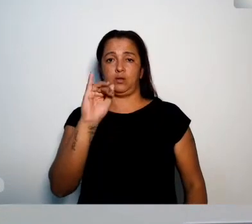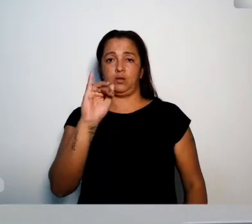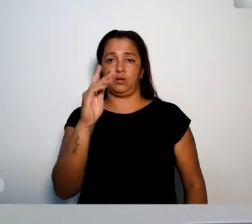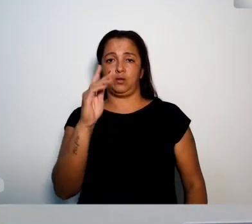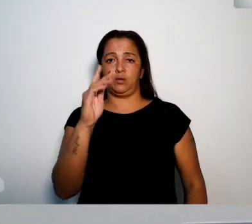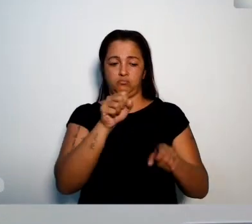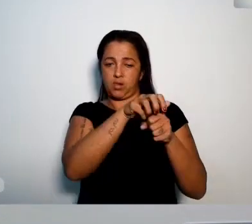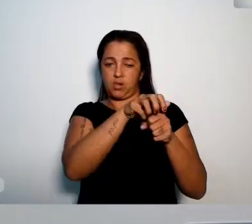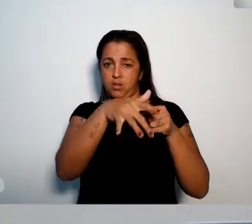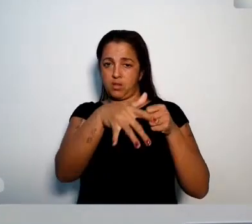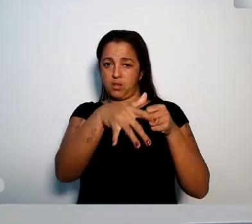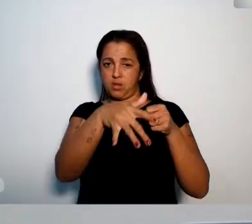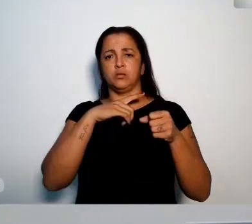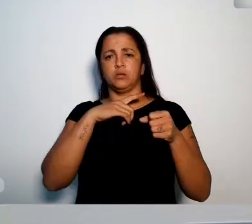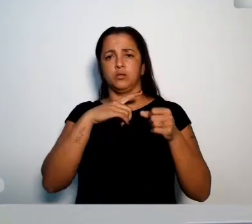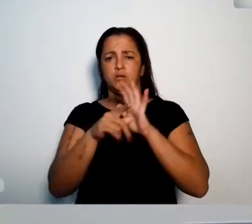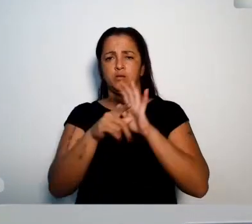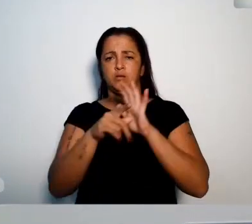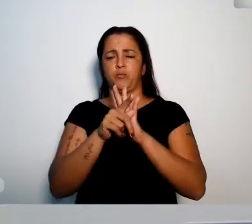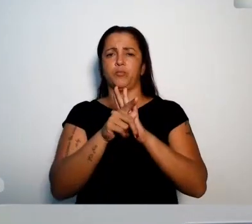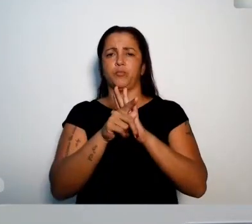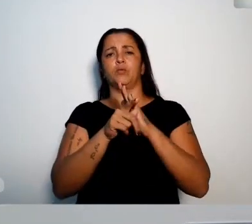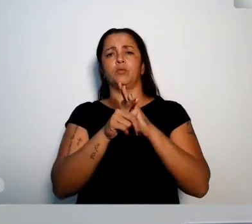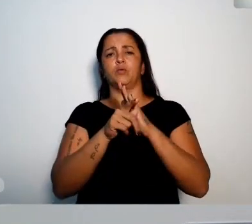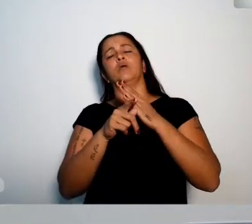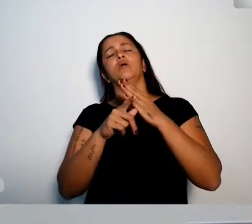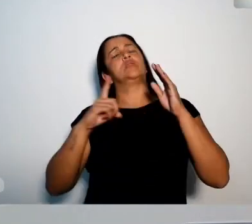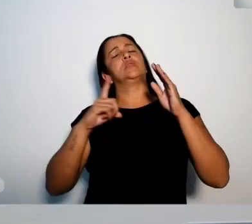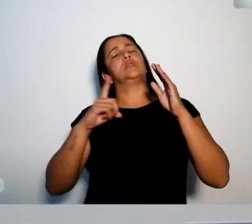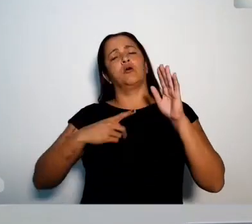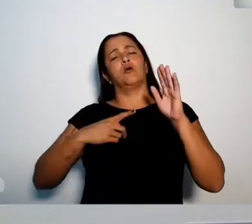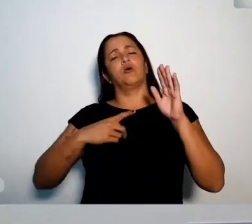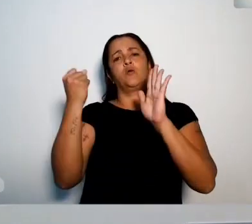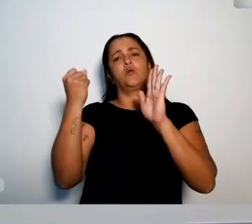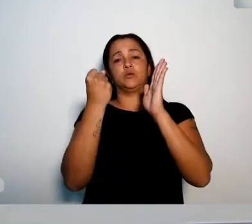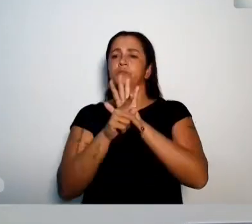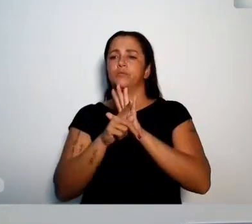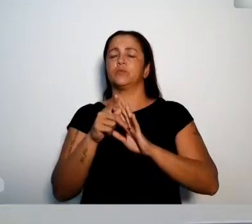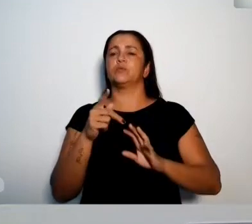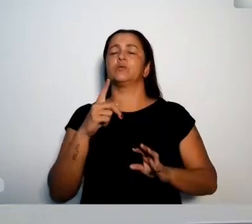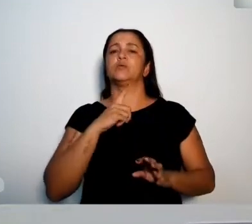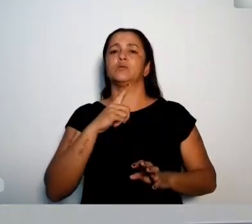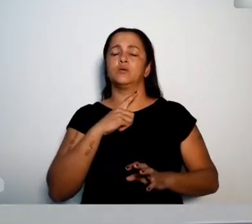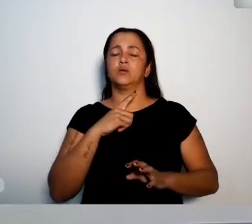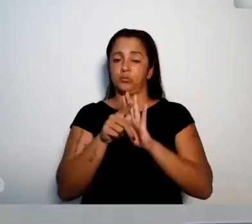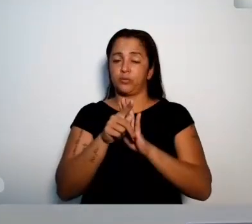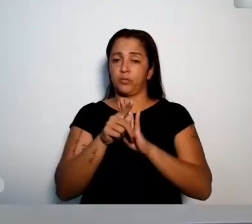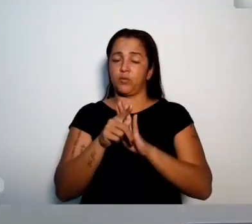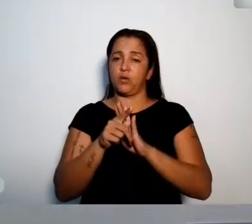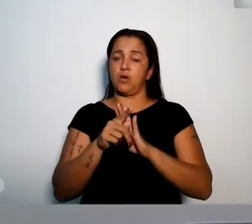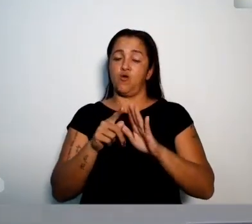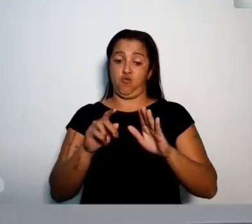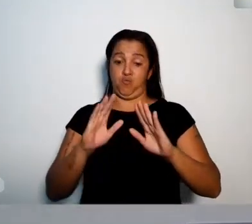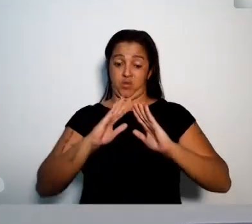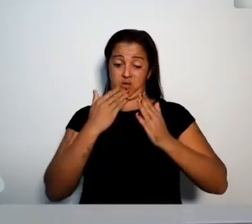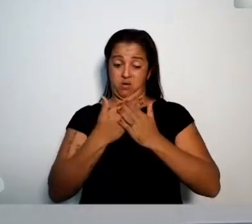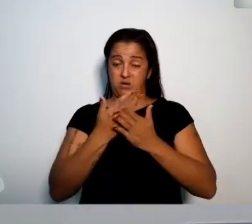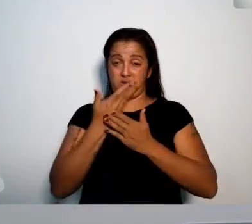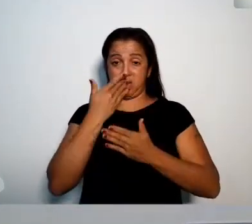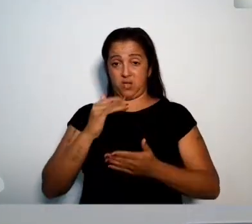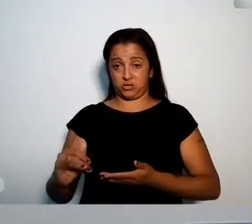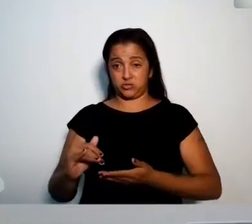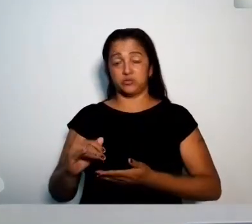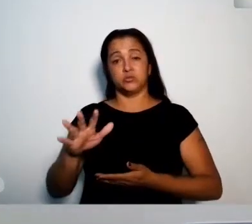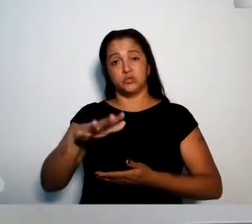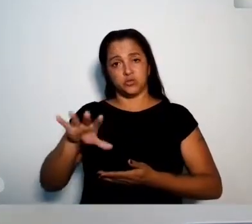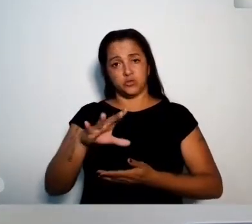da Educação. Um ofício, onde que eu solicitei com a dona Jamila, uma creche naquela região. Então agora só vou fazer encaminhamento ao prefeito e ao